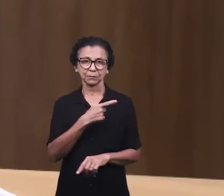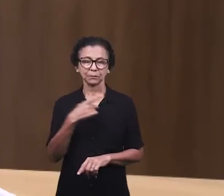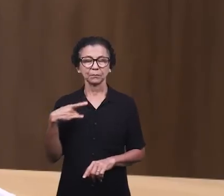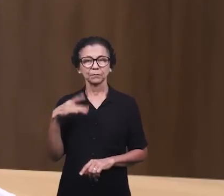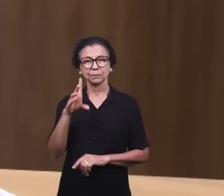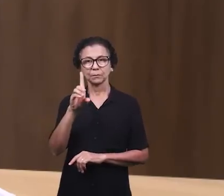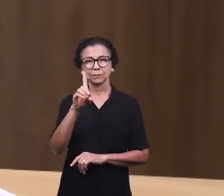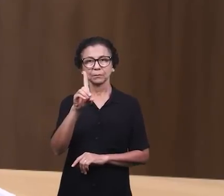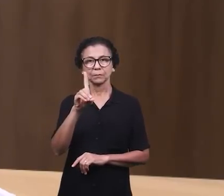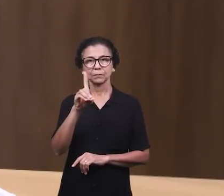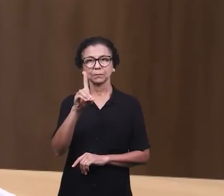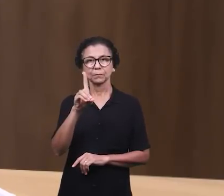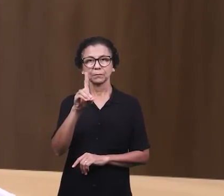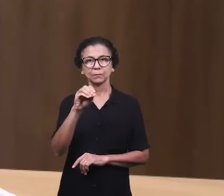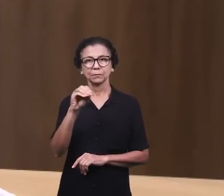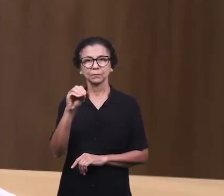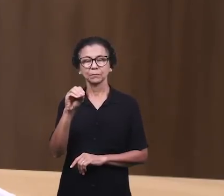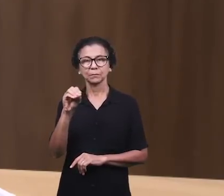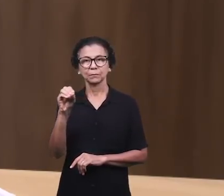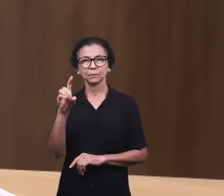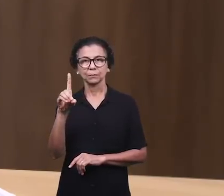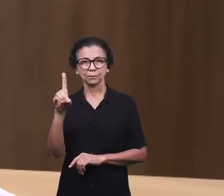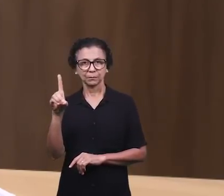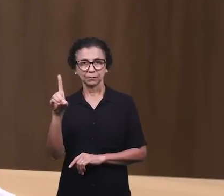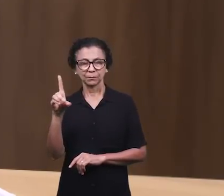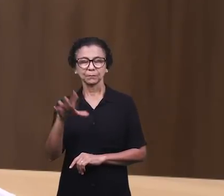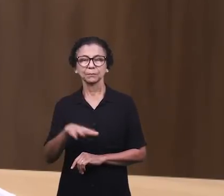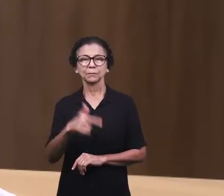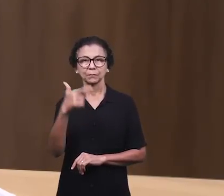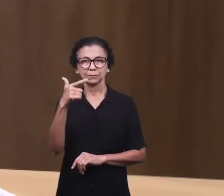foi nosso segundo presidente,